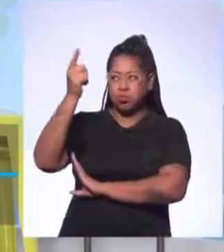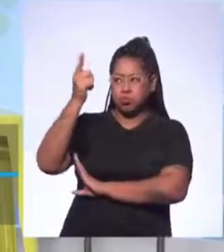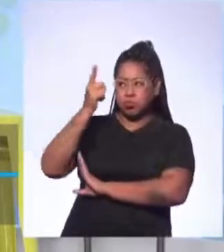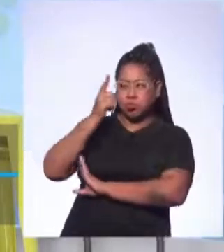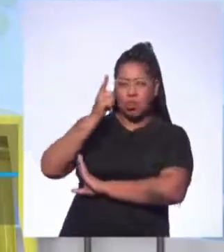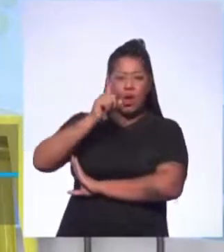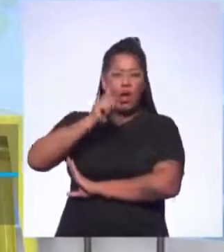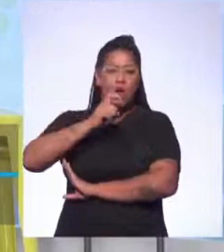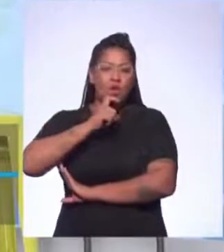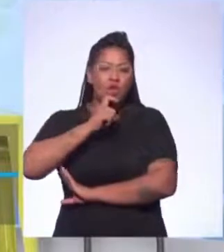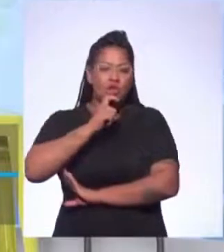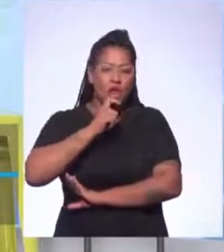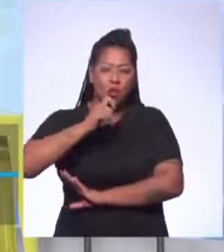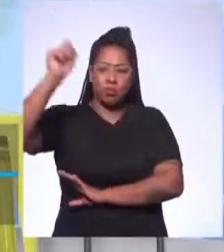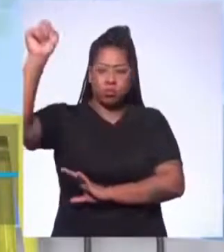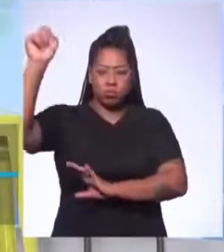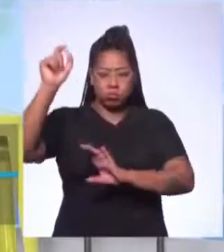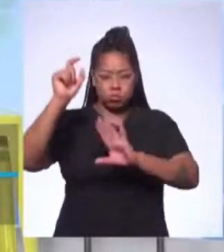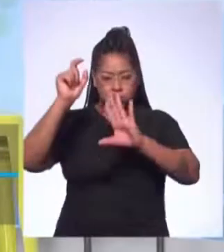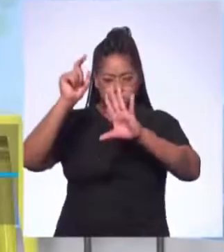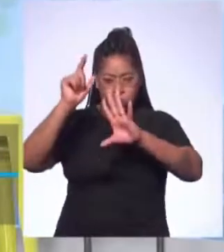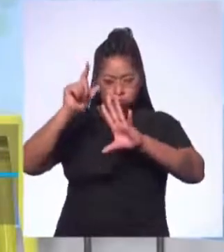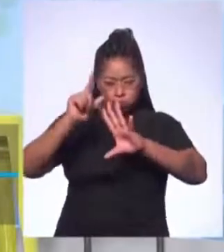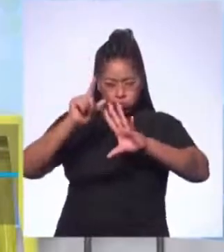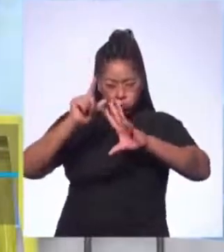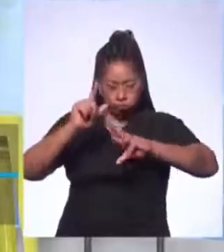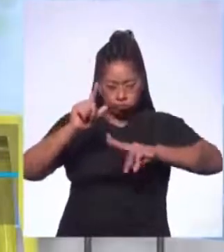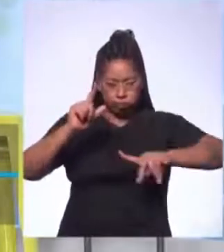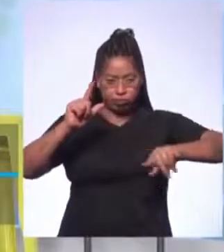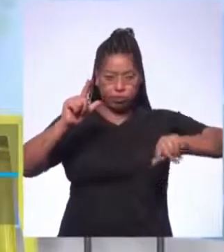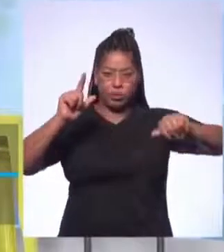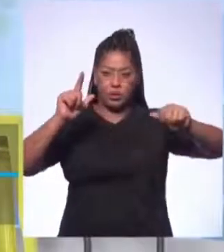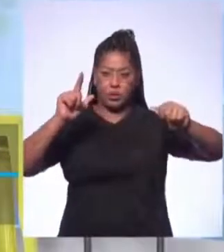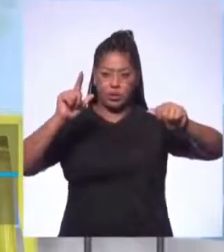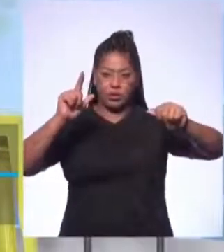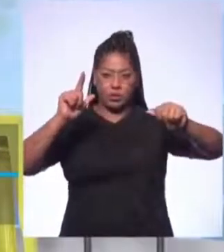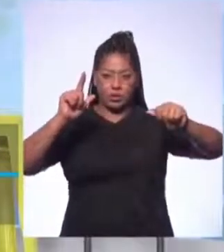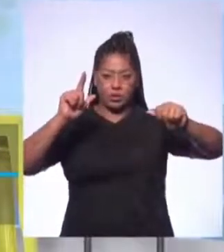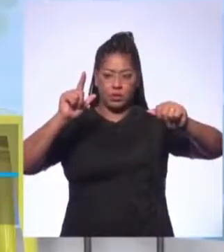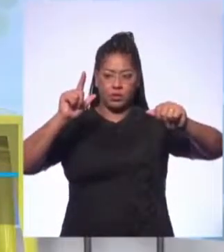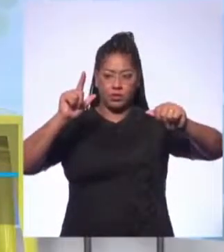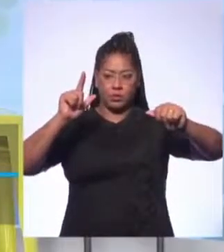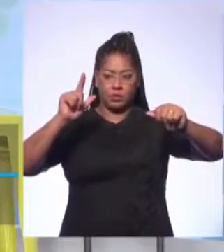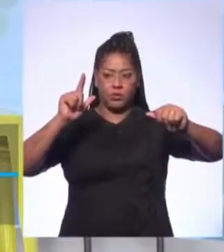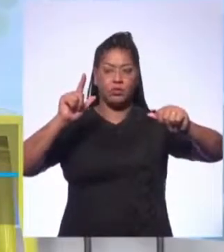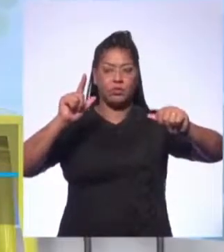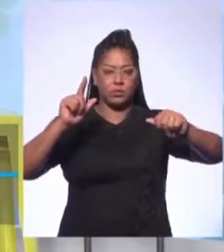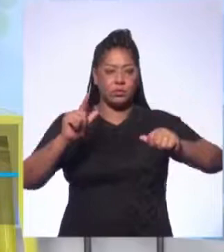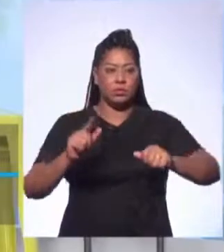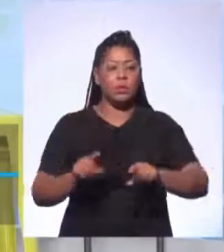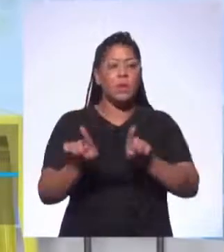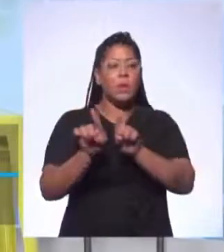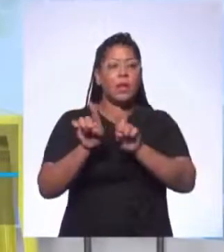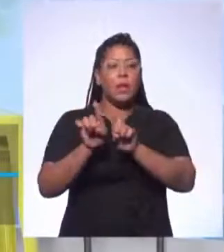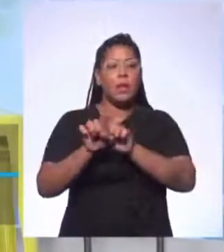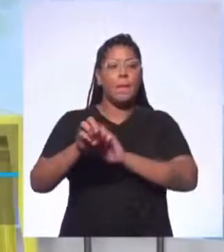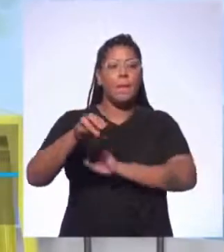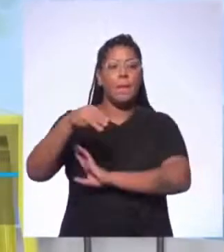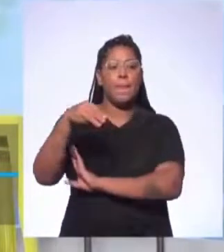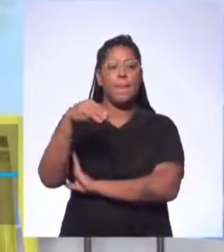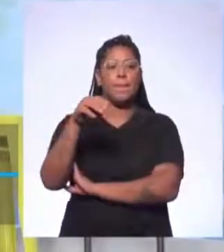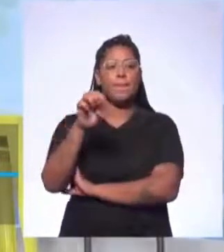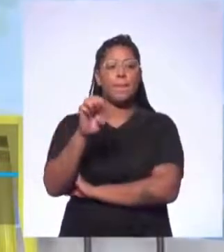geleiras e assim sucessivamente, ok? E aí temos a mesosfera, é a